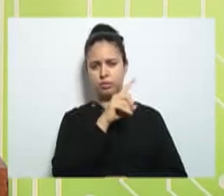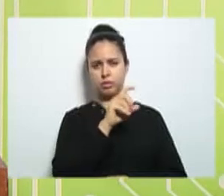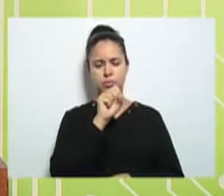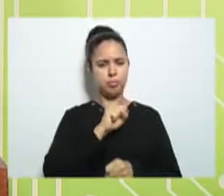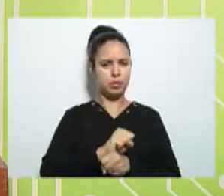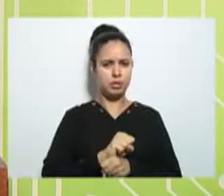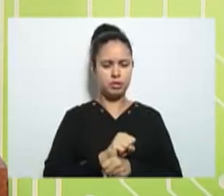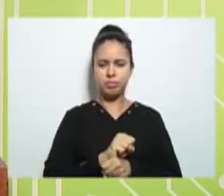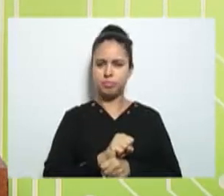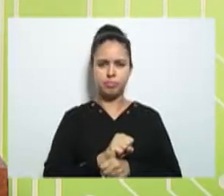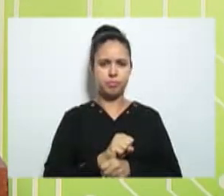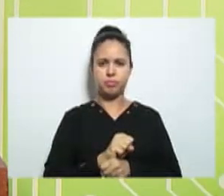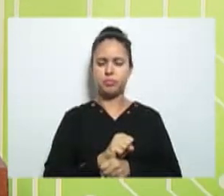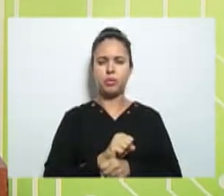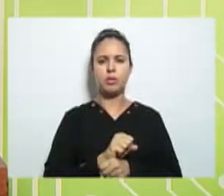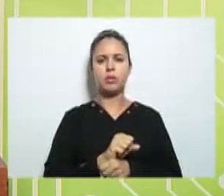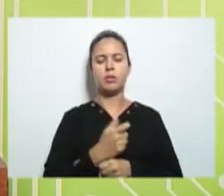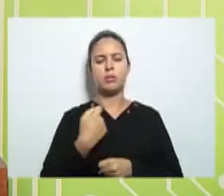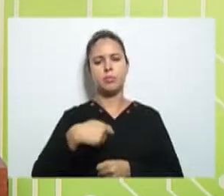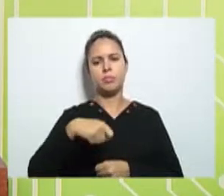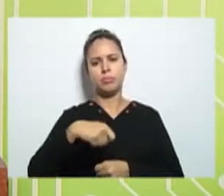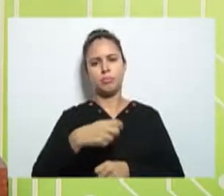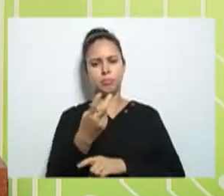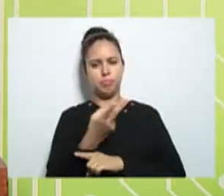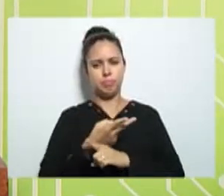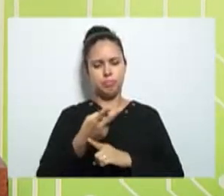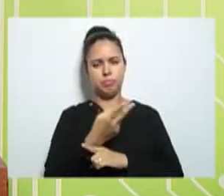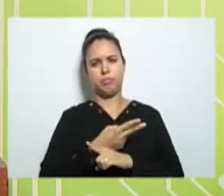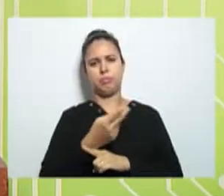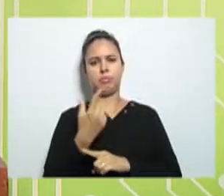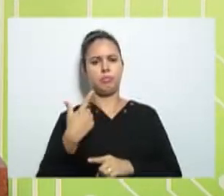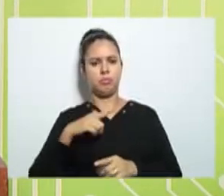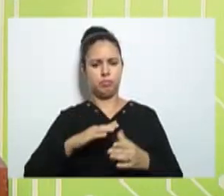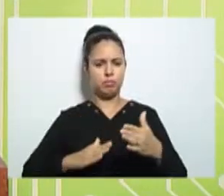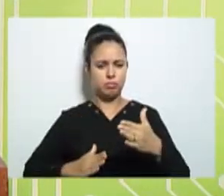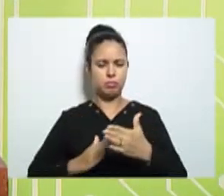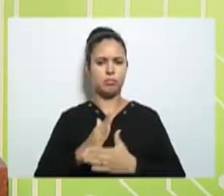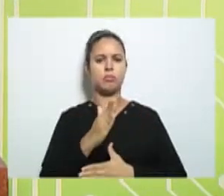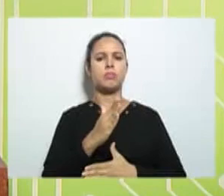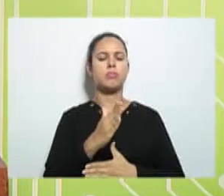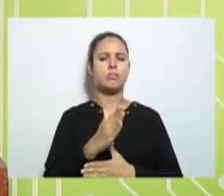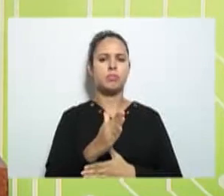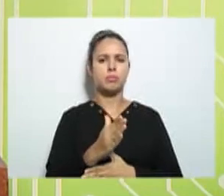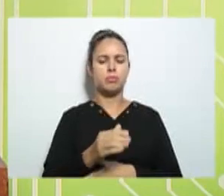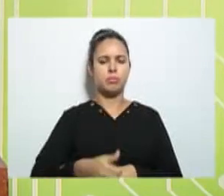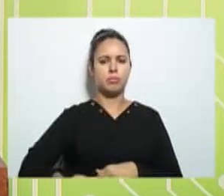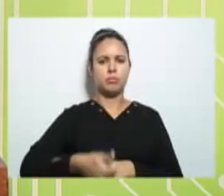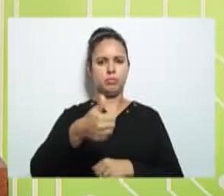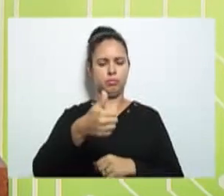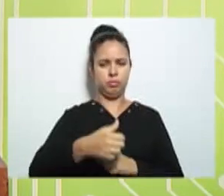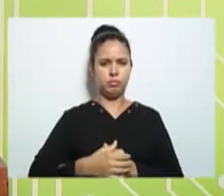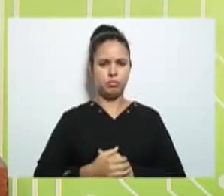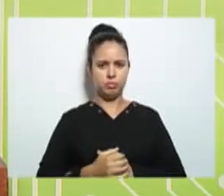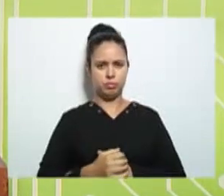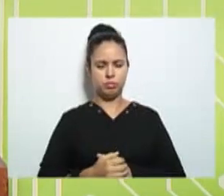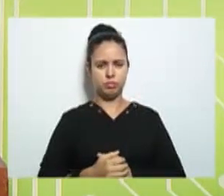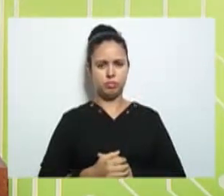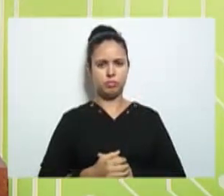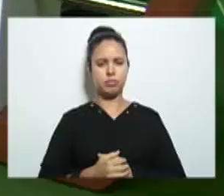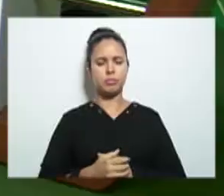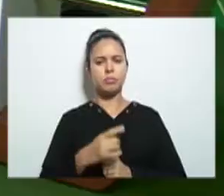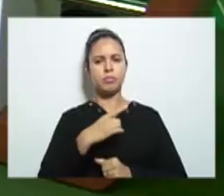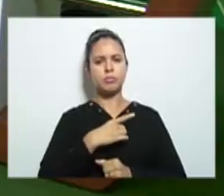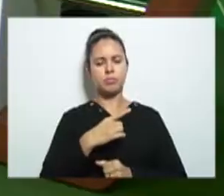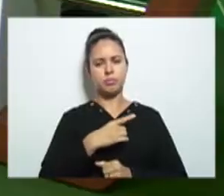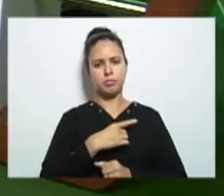parou, né? Ou se chegou a dificuldade, você buscou ali atravessar isso da melhor forma possível, tá? A gente tem aí